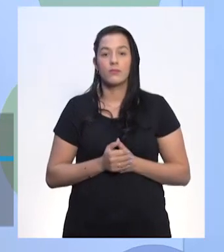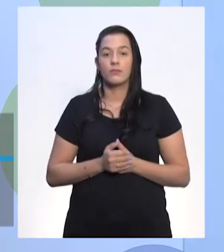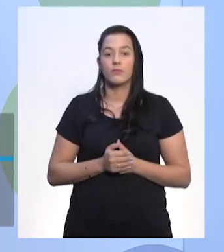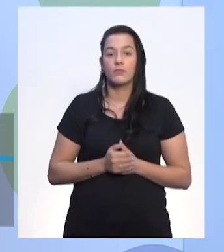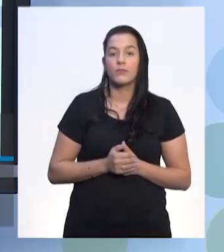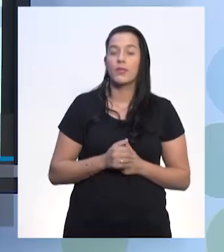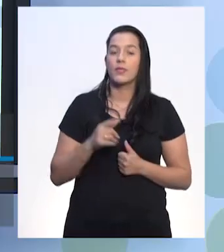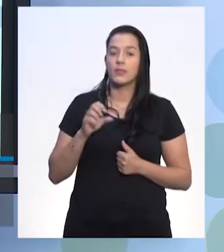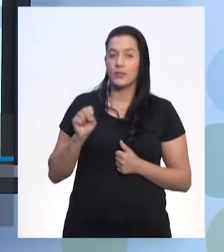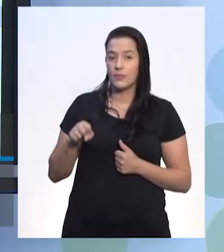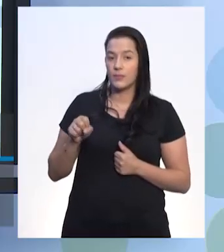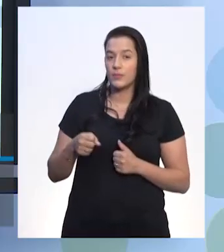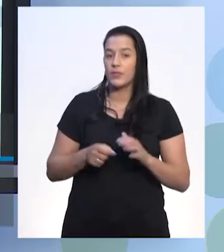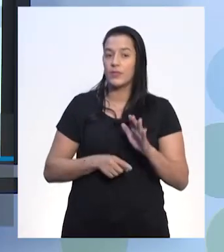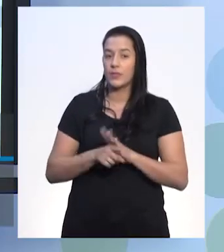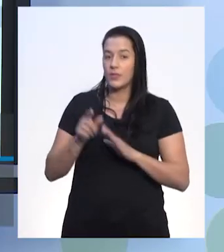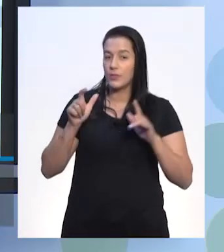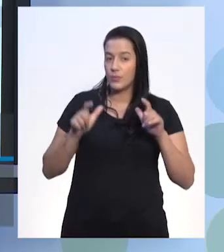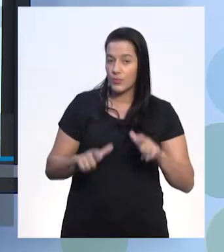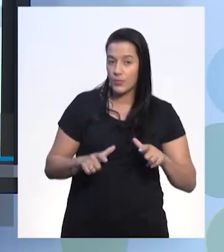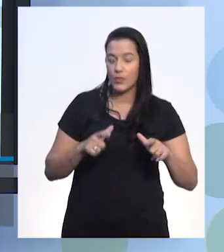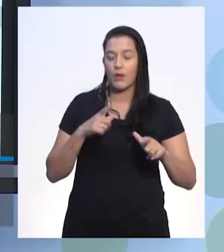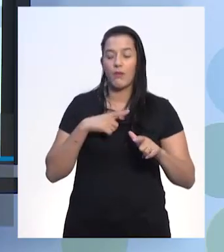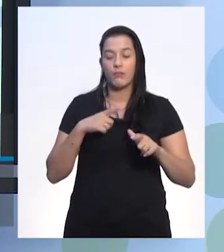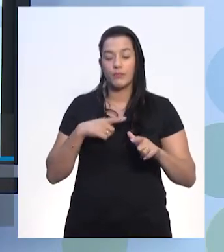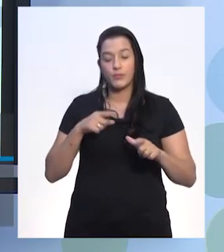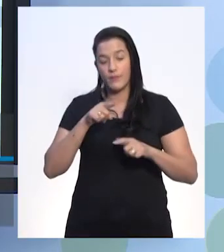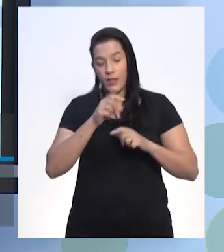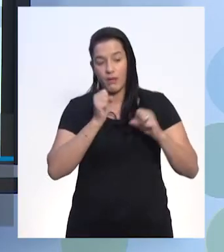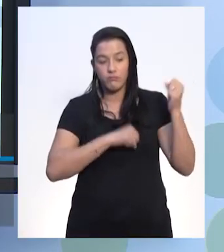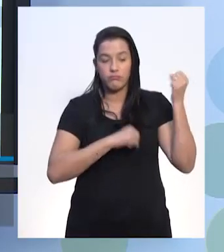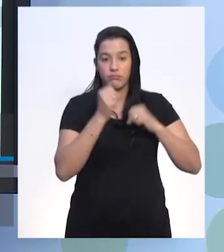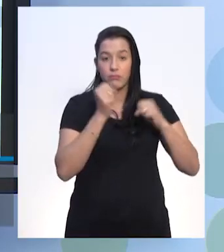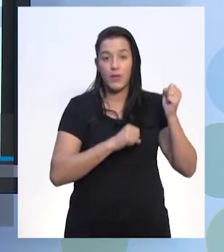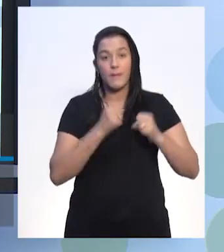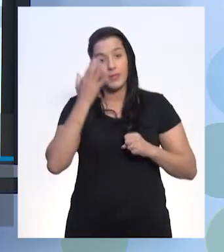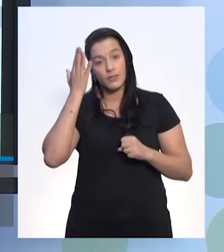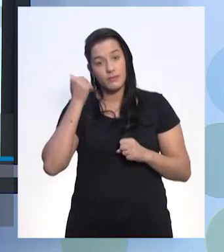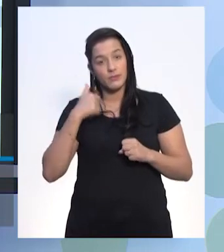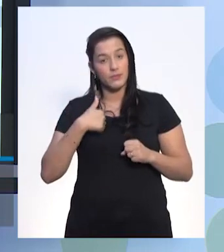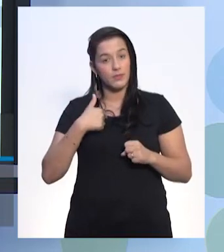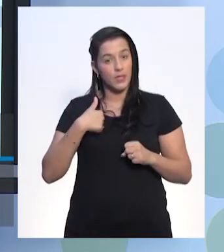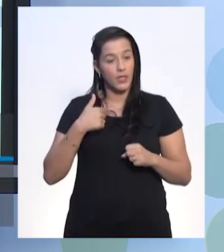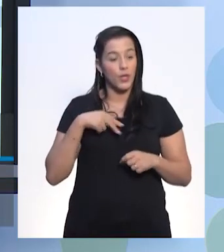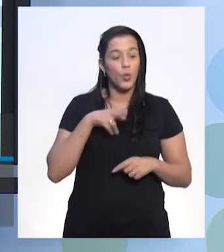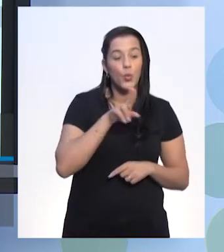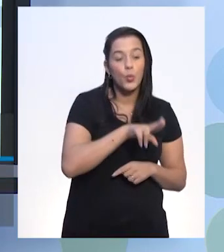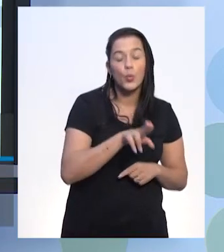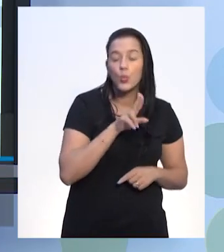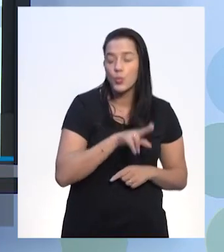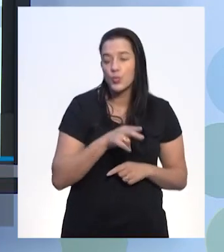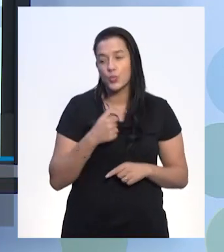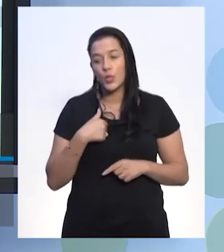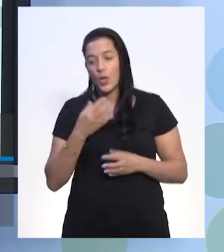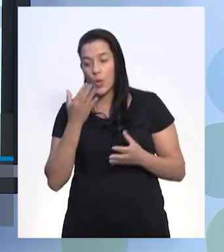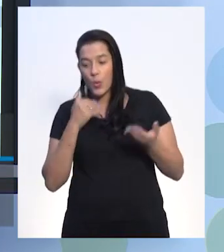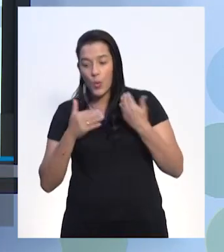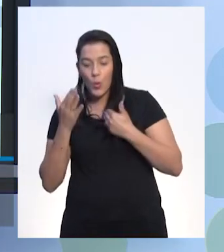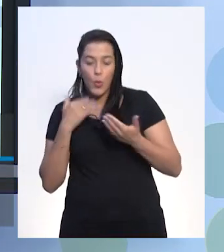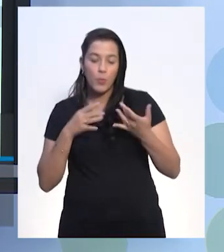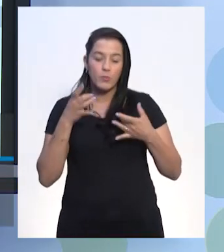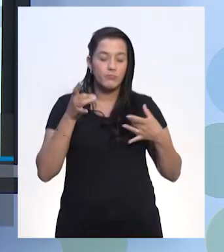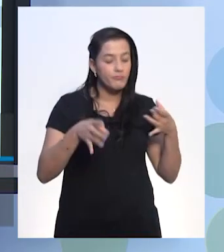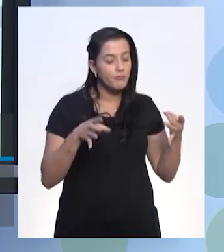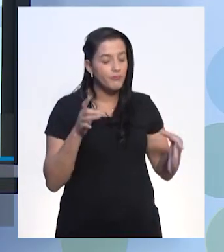para ele se tem o lugar, tem o espaço, mas eu sei conservar. Quando eu vou lá, se eu como alguma coisa,